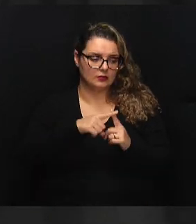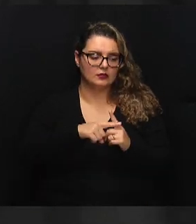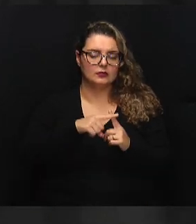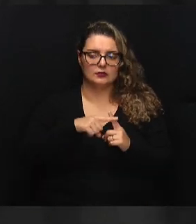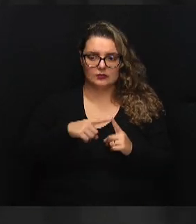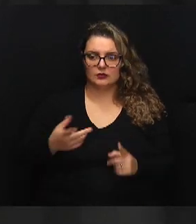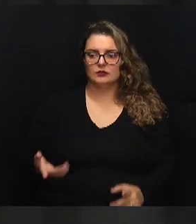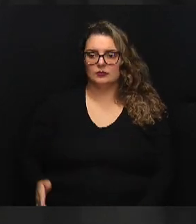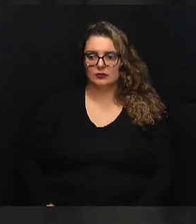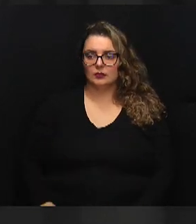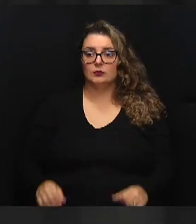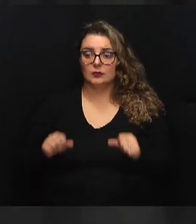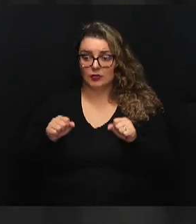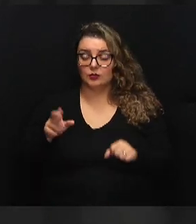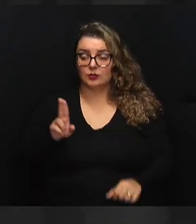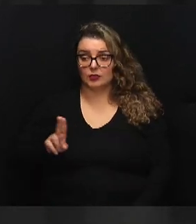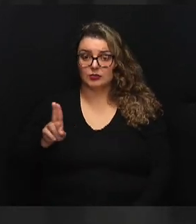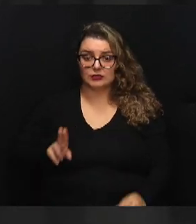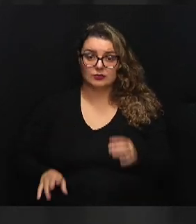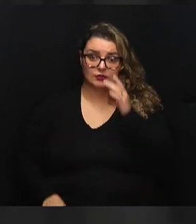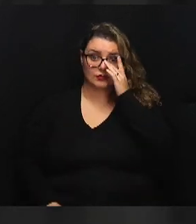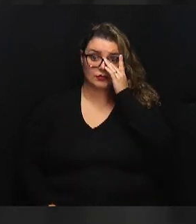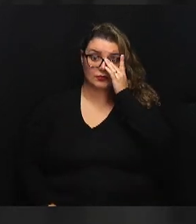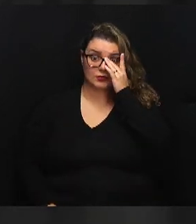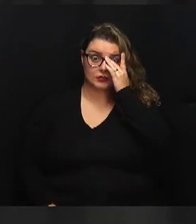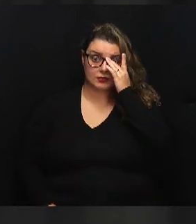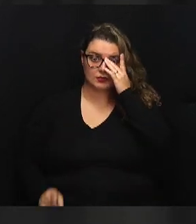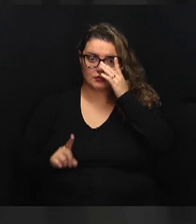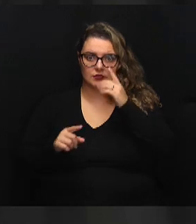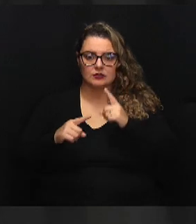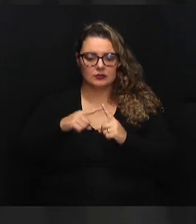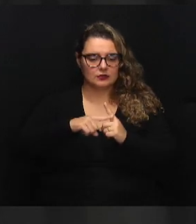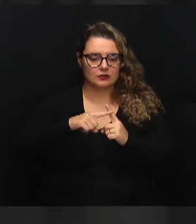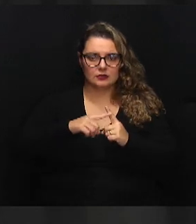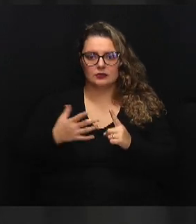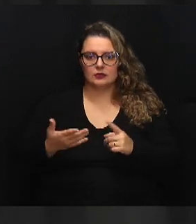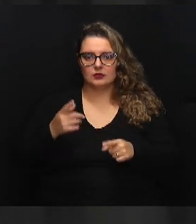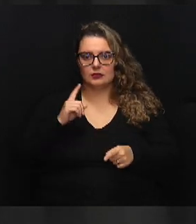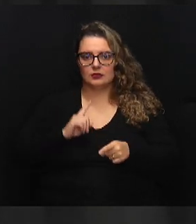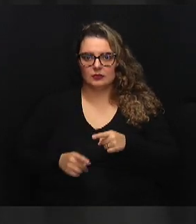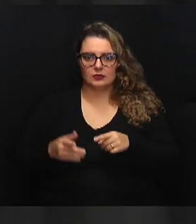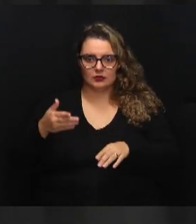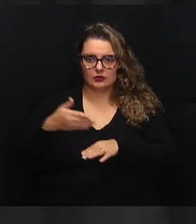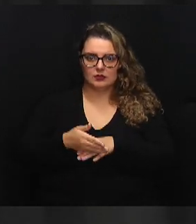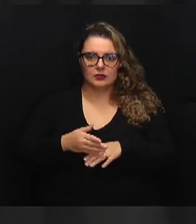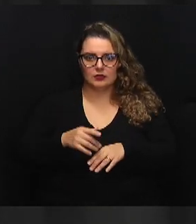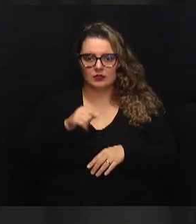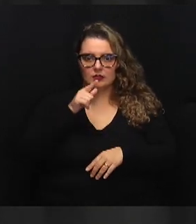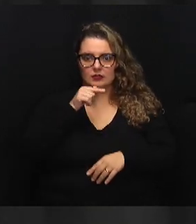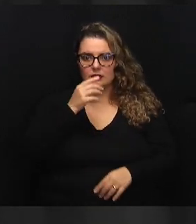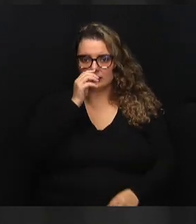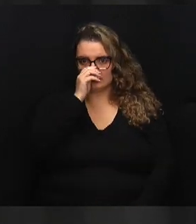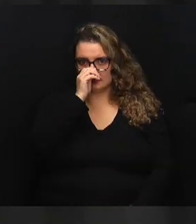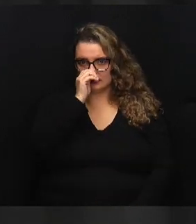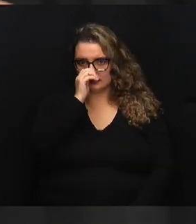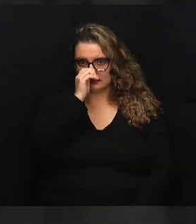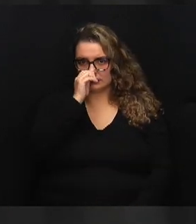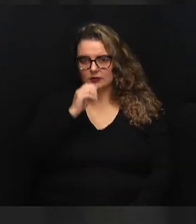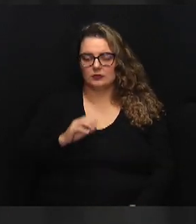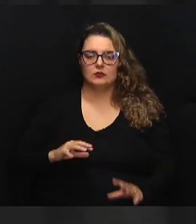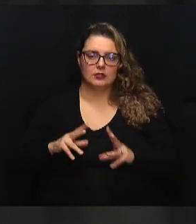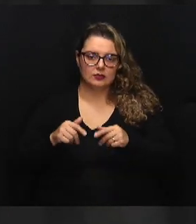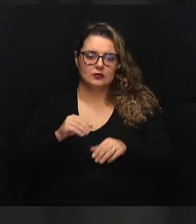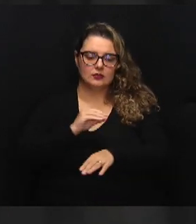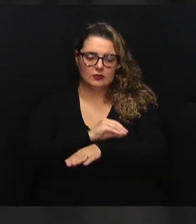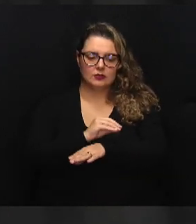temperatura para que possa ser utilizada. Se não atingir aquele grau de temperatura, fica proibido de entrar dentro da água. Mas a gente tem todo esse